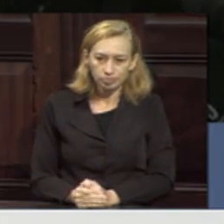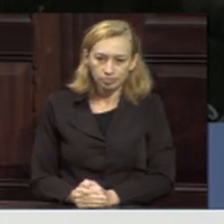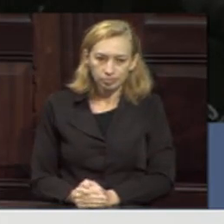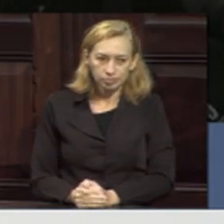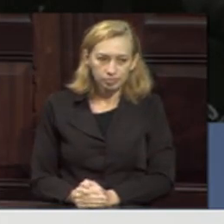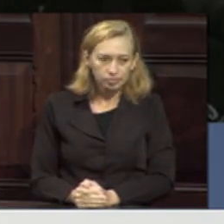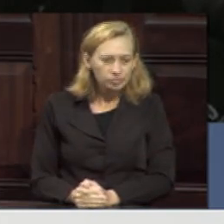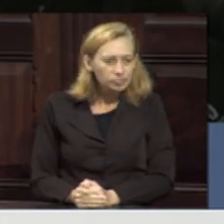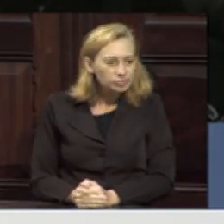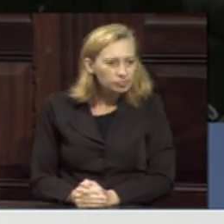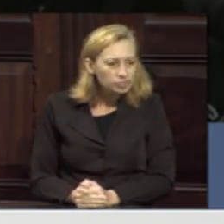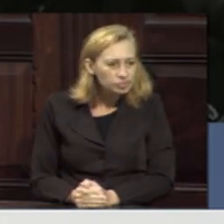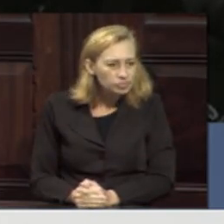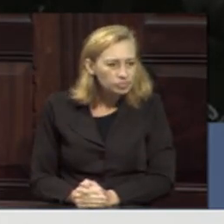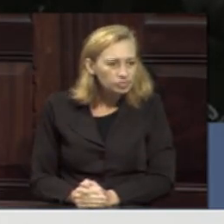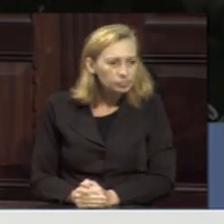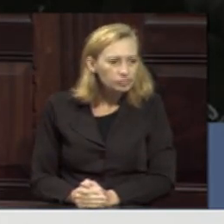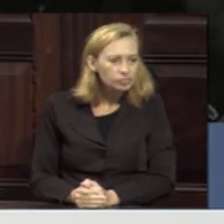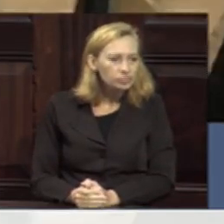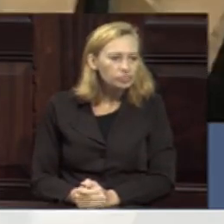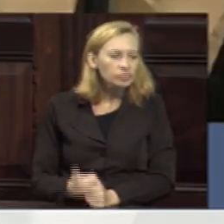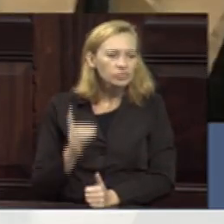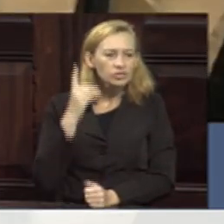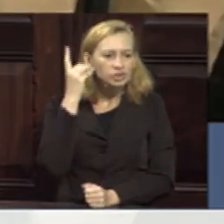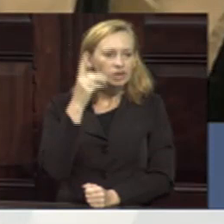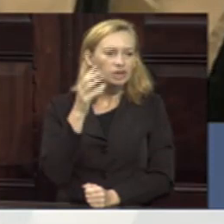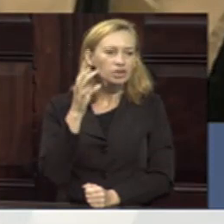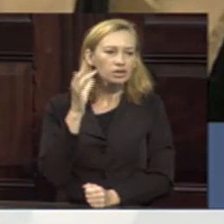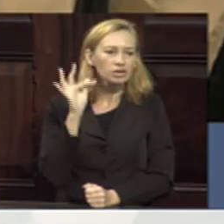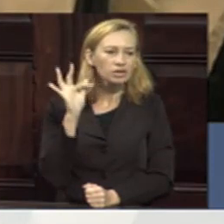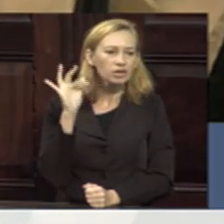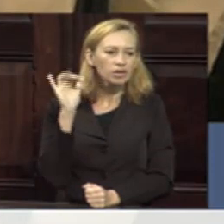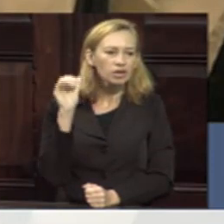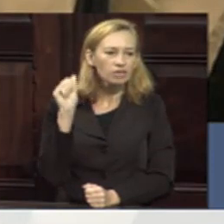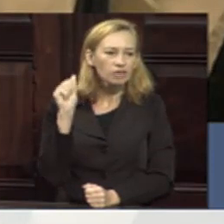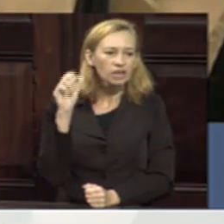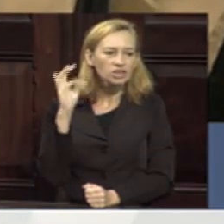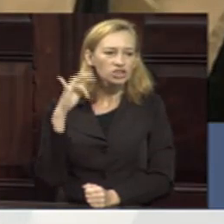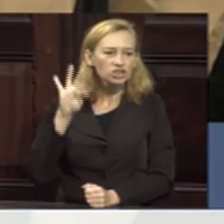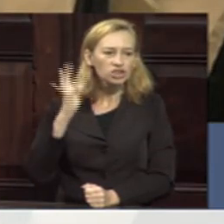Senhora deputada Batinha, que preside os trabalhos desta sessão,